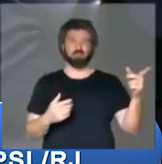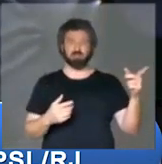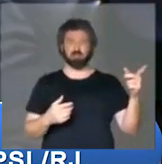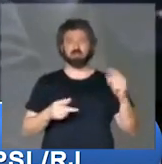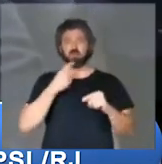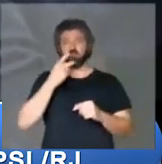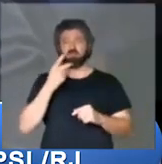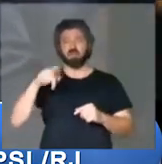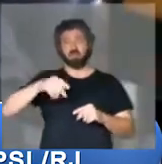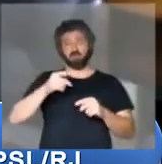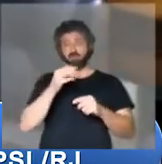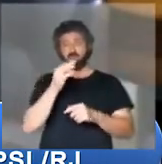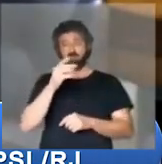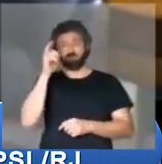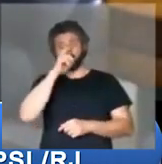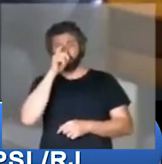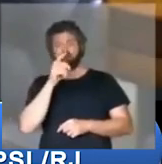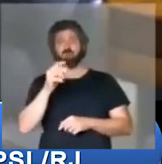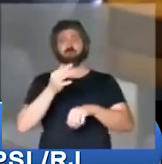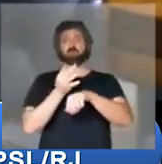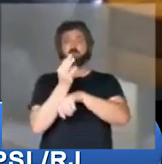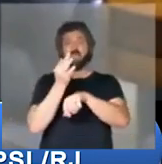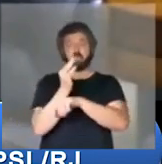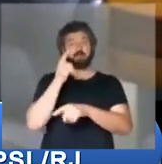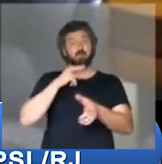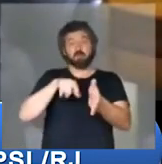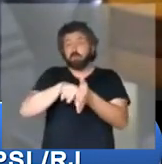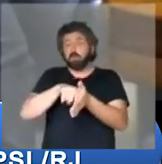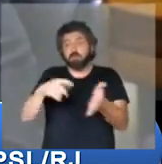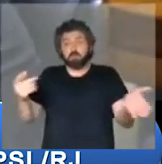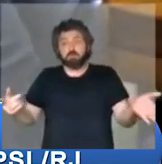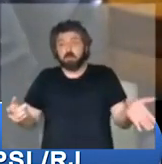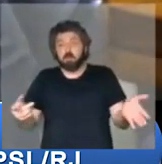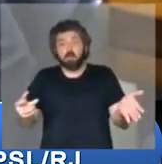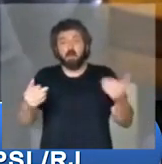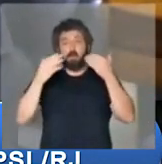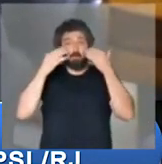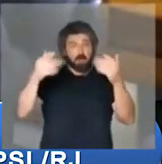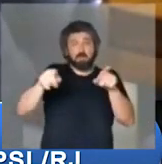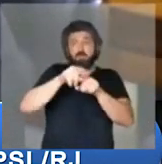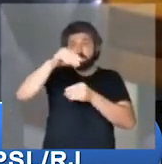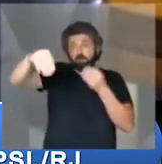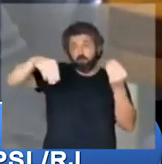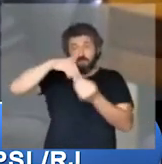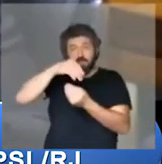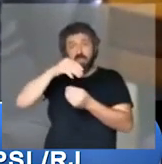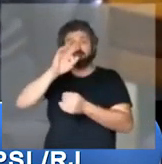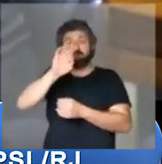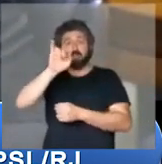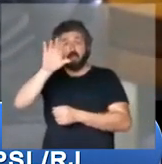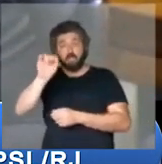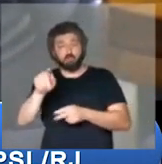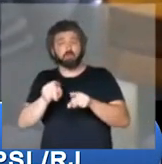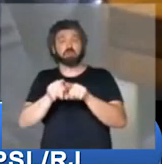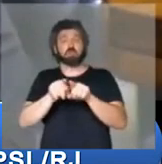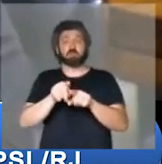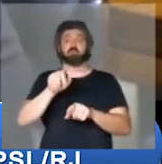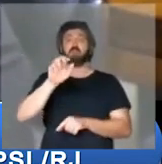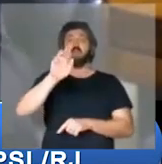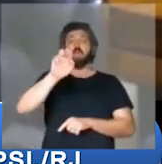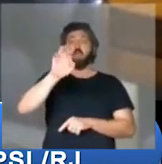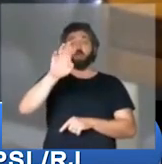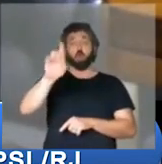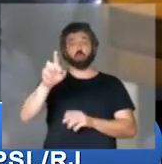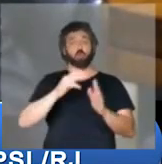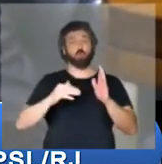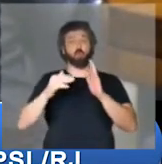se está falando que são fake news, isso está em andamento em investigações. Apareceu também no Fantástico, na Record, assim como todas as questões que eles trazem aqui,